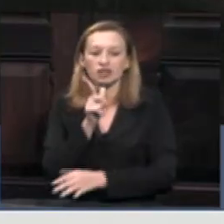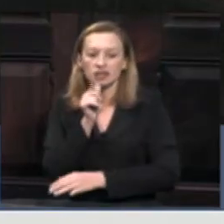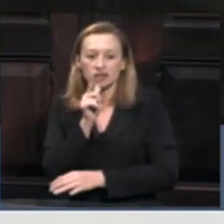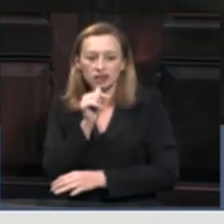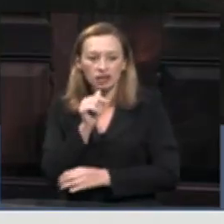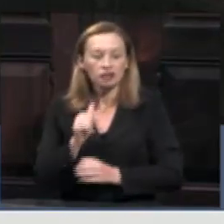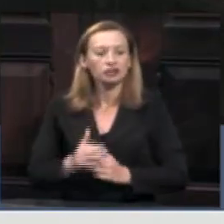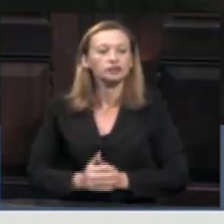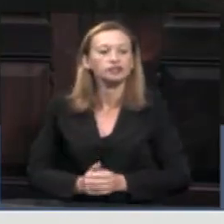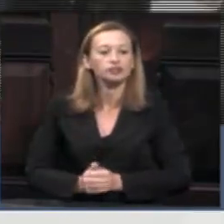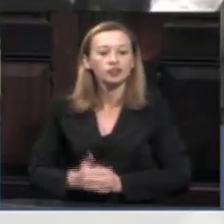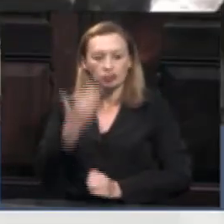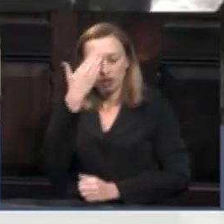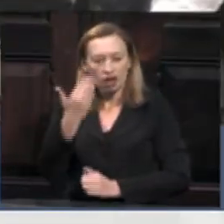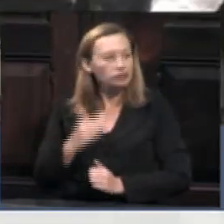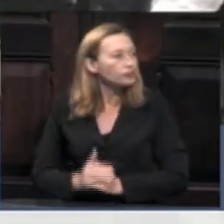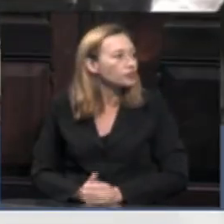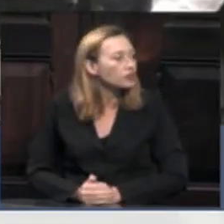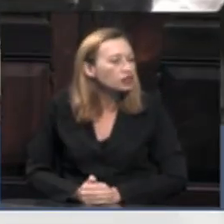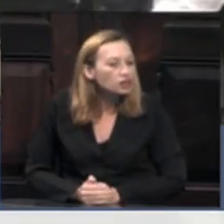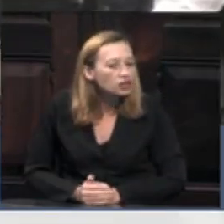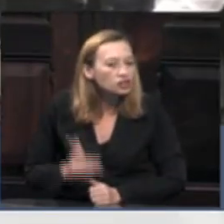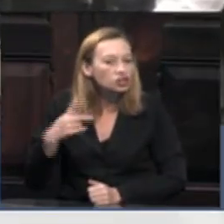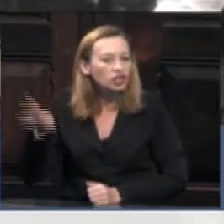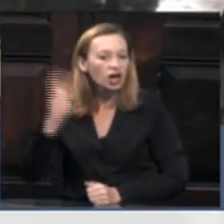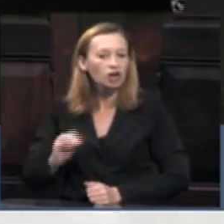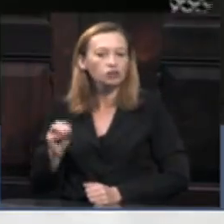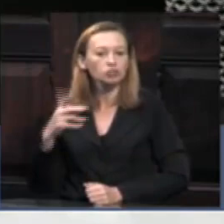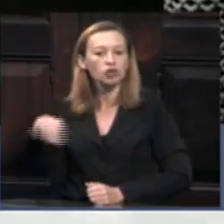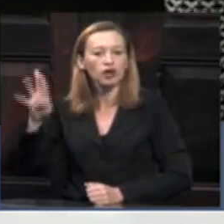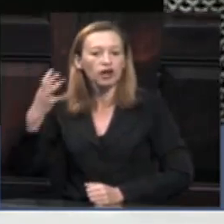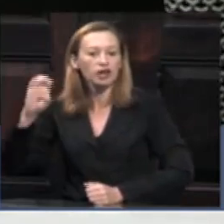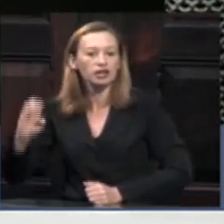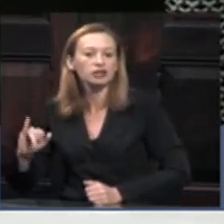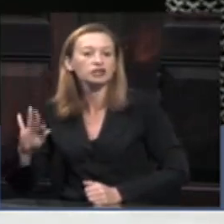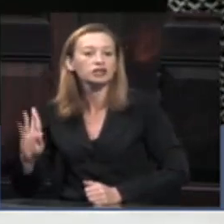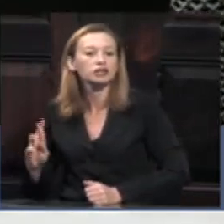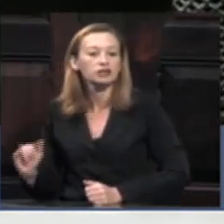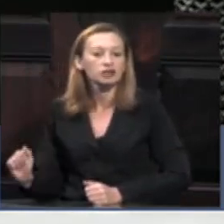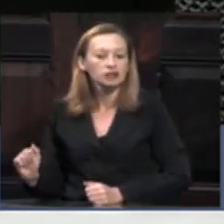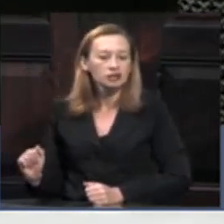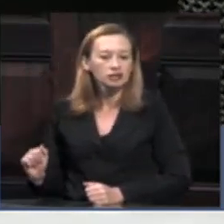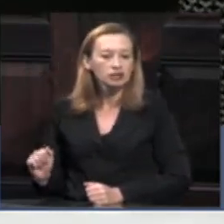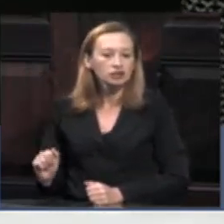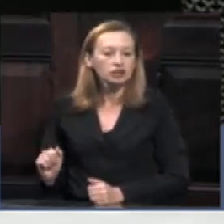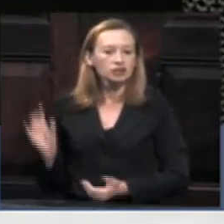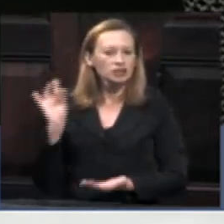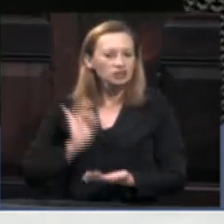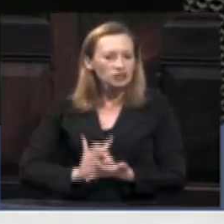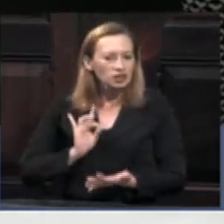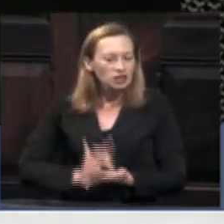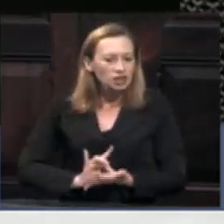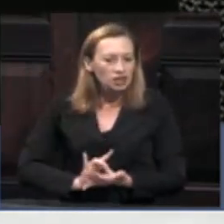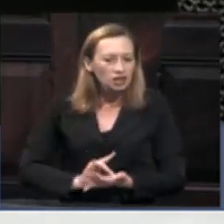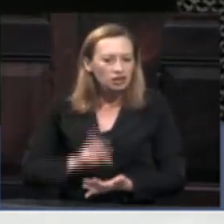derrubada do veto. Muito obrigado. Deputado Geraldo Moreira. Senhor presidente, na verdade, a minha fala nesse